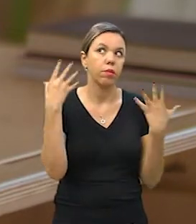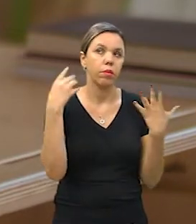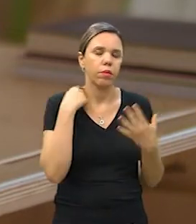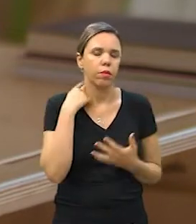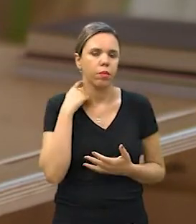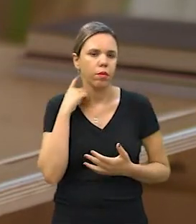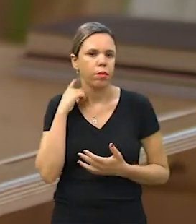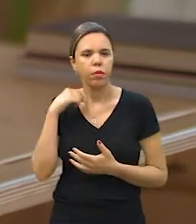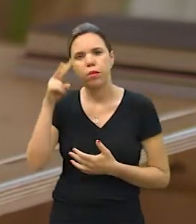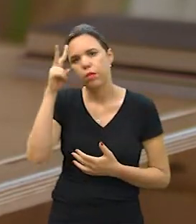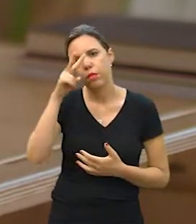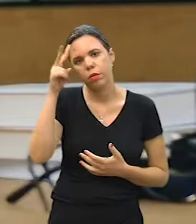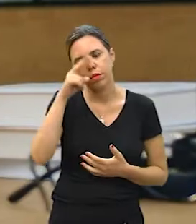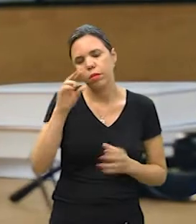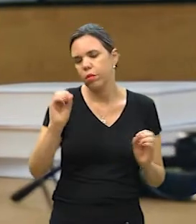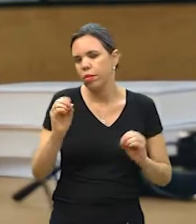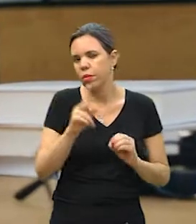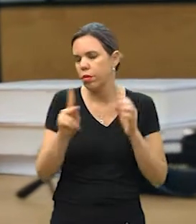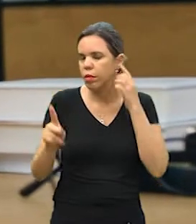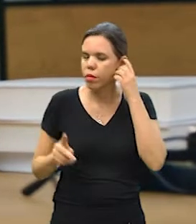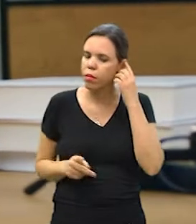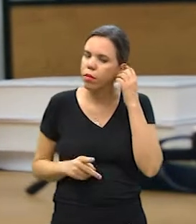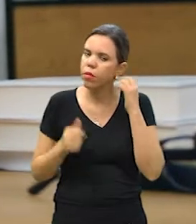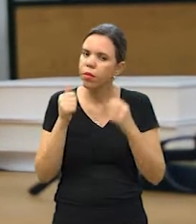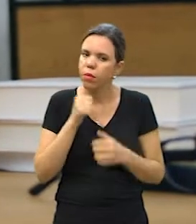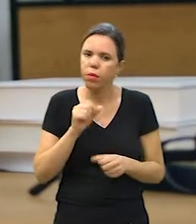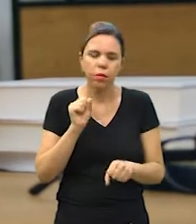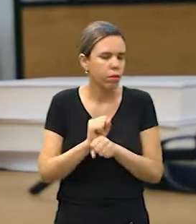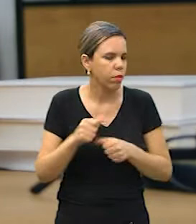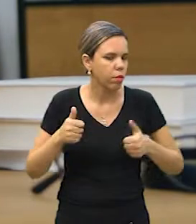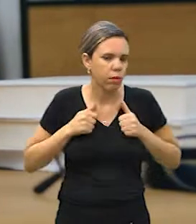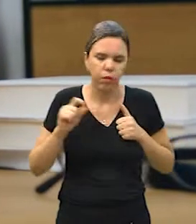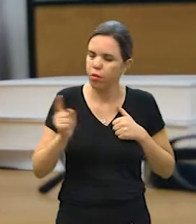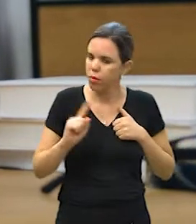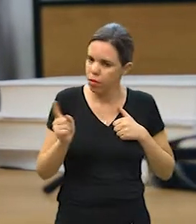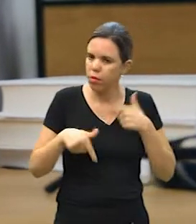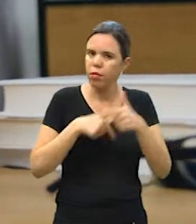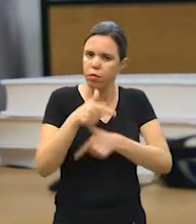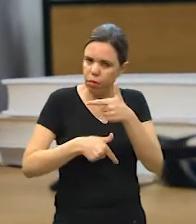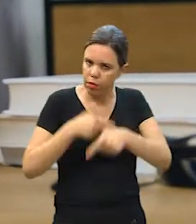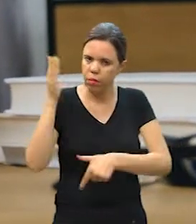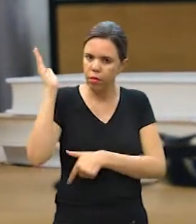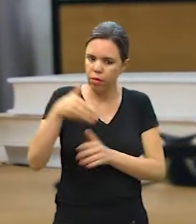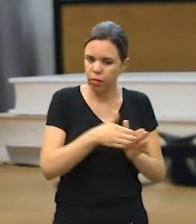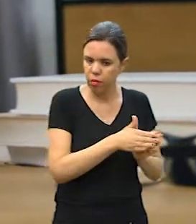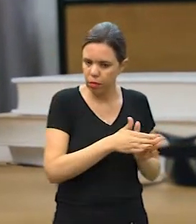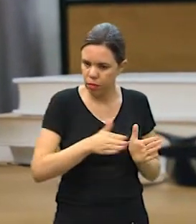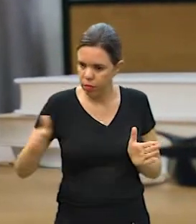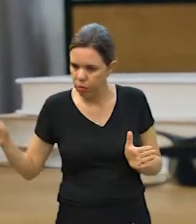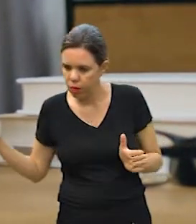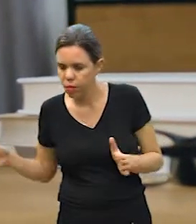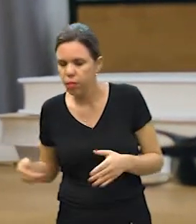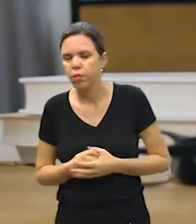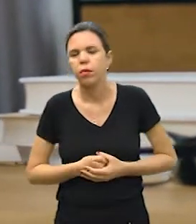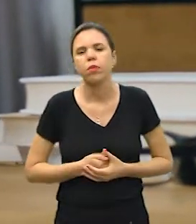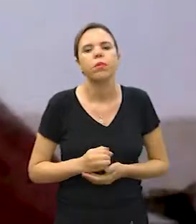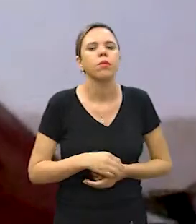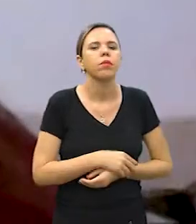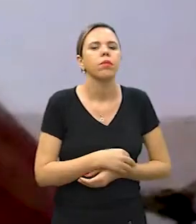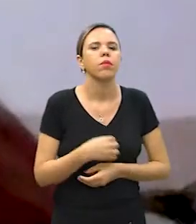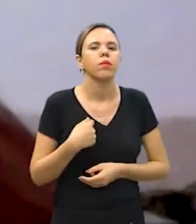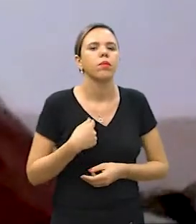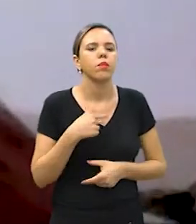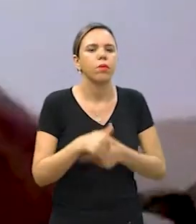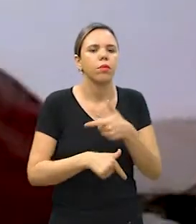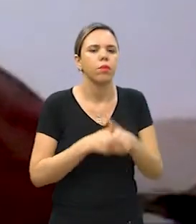elétrica. Lembrando que nenhum professor, nenhuma professora ficou parado. Nós trabalhamos durante todo esse período.